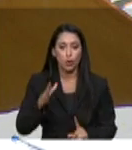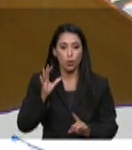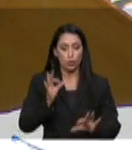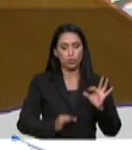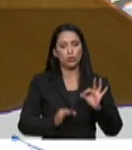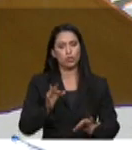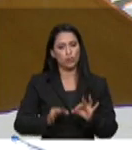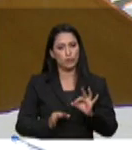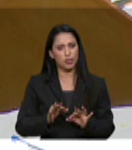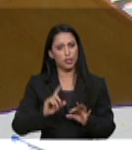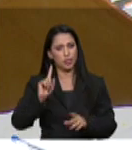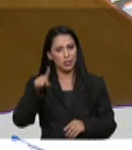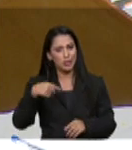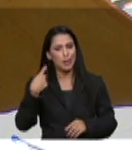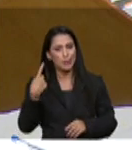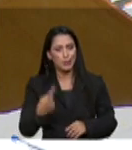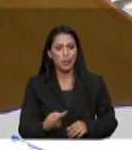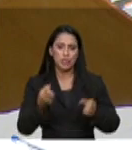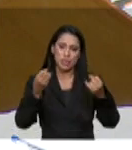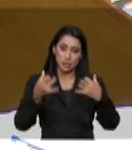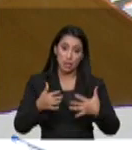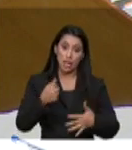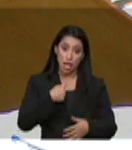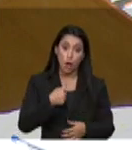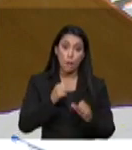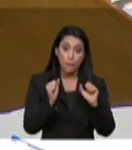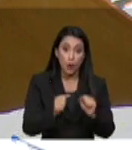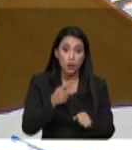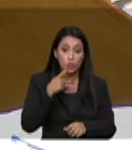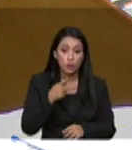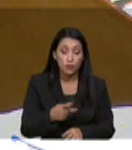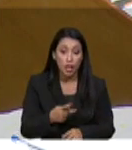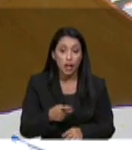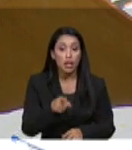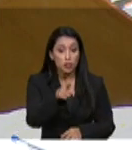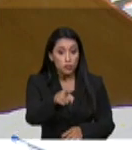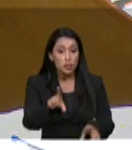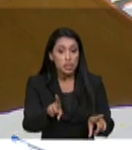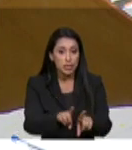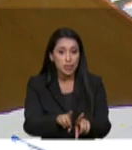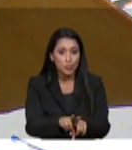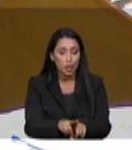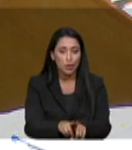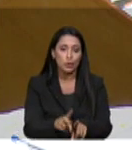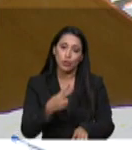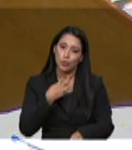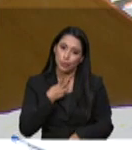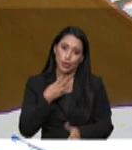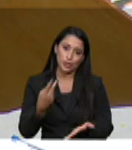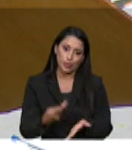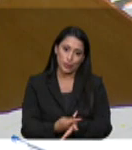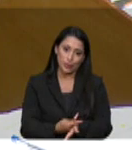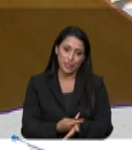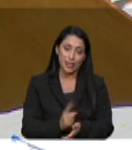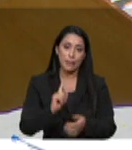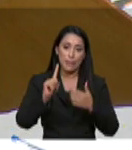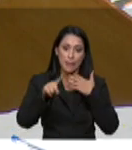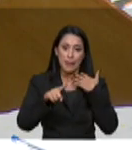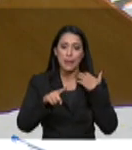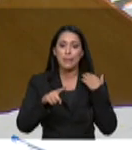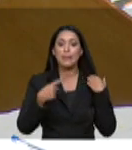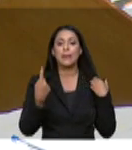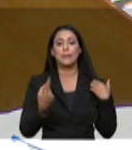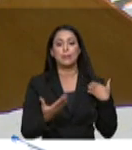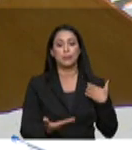justificar ele orienta seus eleitores eu posso dizer isso e você também pode dizer isso o que não pode acontecer em seguida